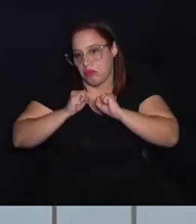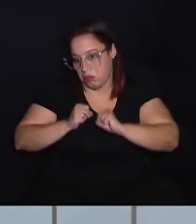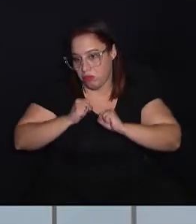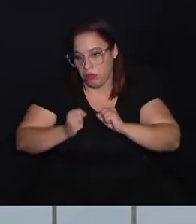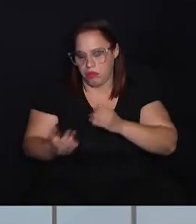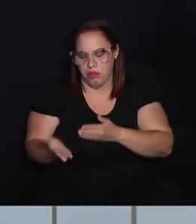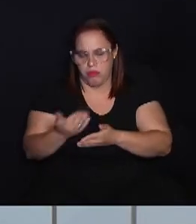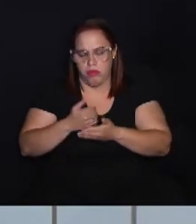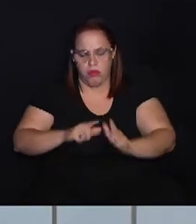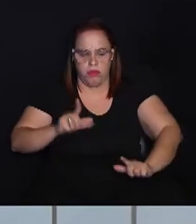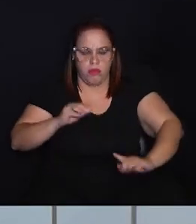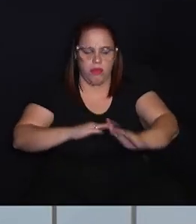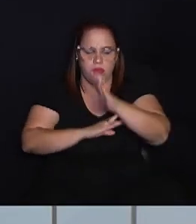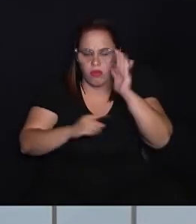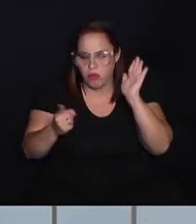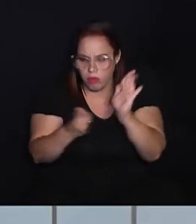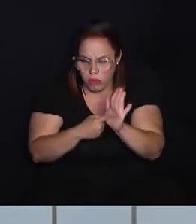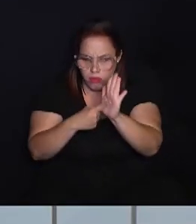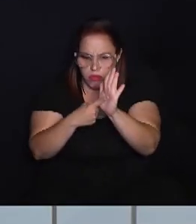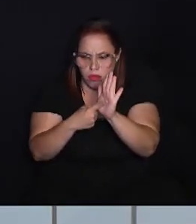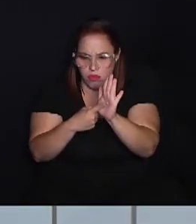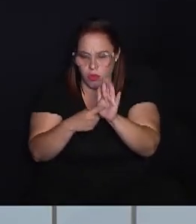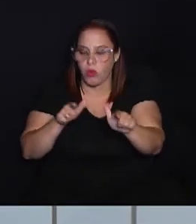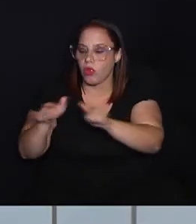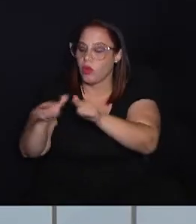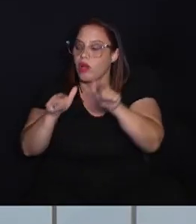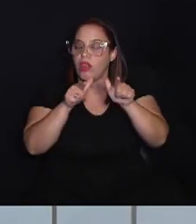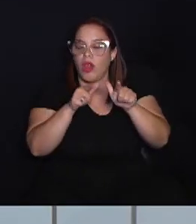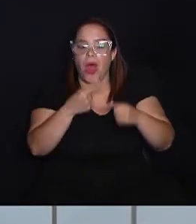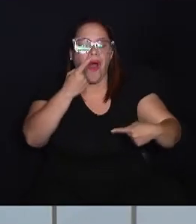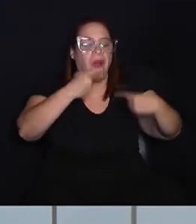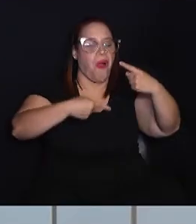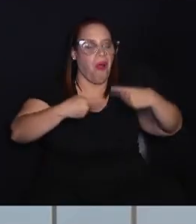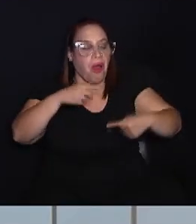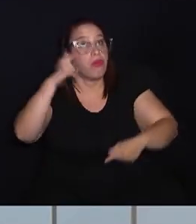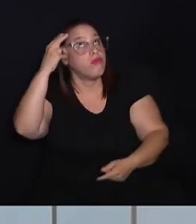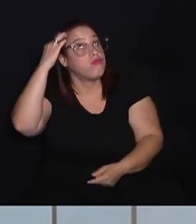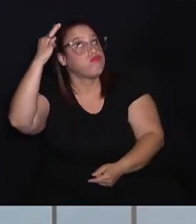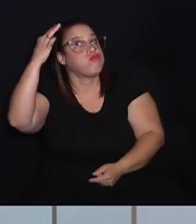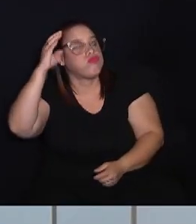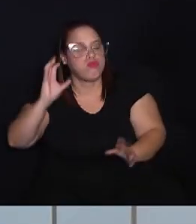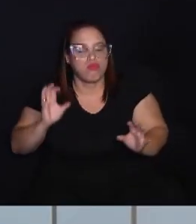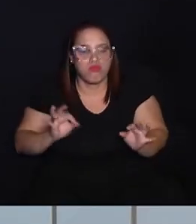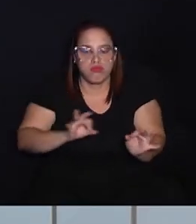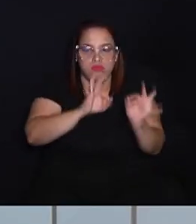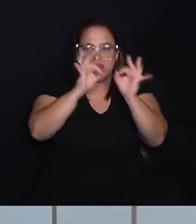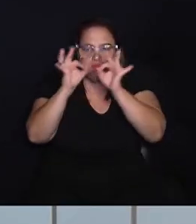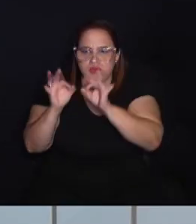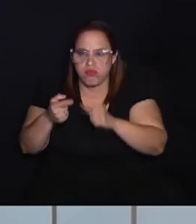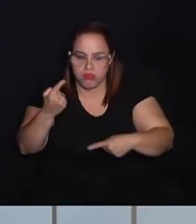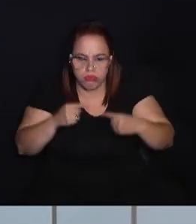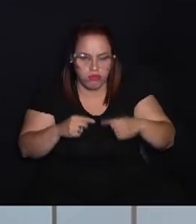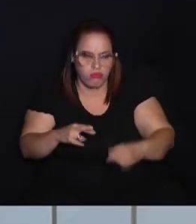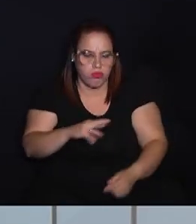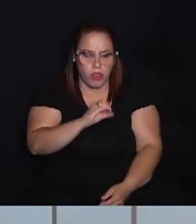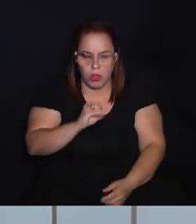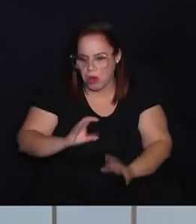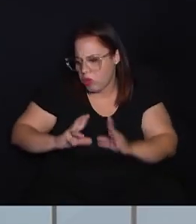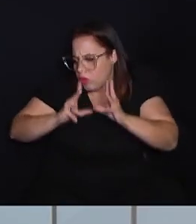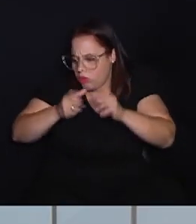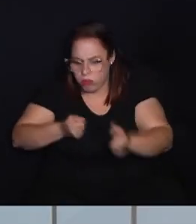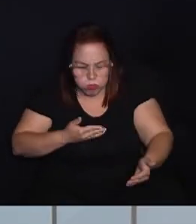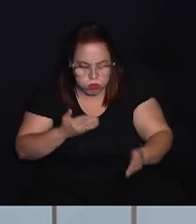sinal que esses vereadores satisfizeram, né, atenderam essas expectativas da eleição passada. E é claro que a